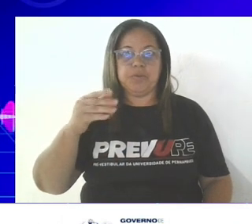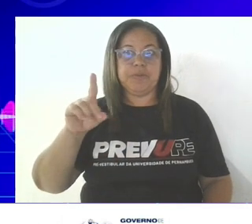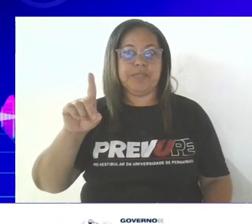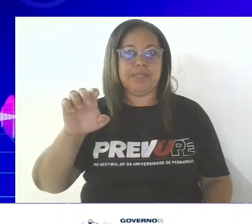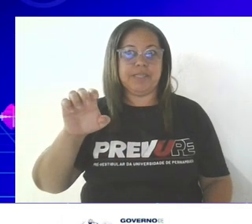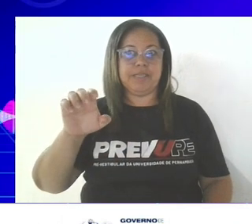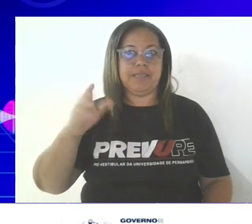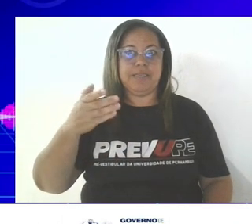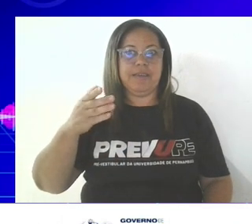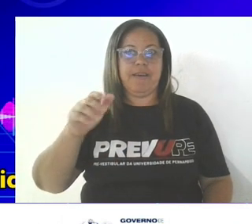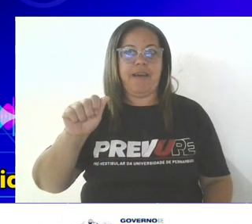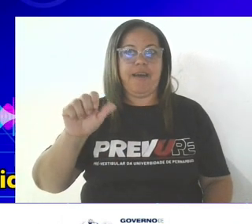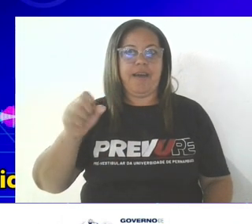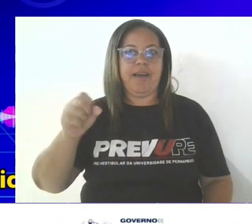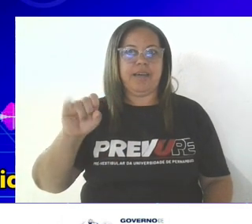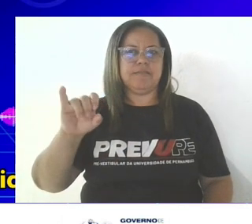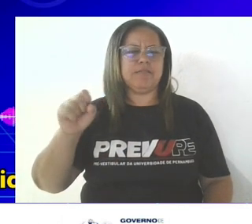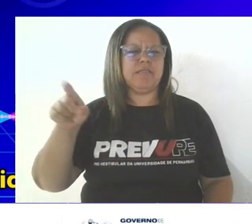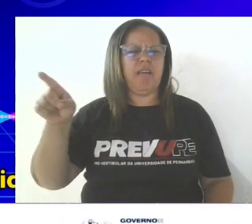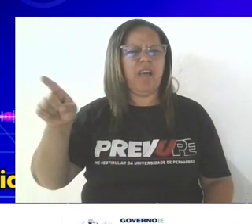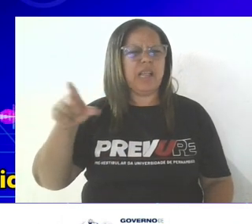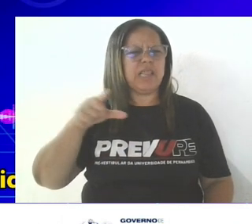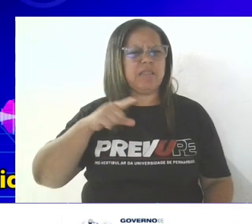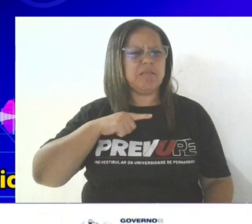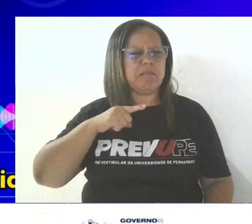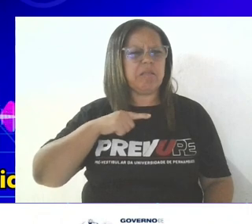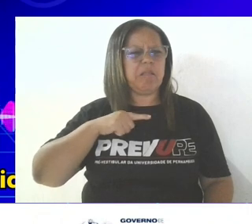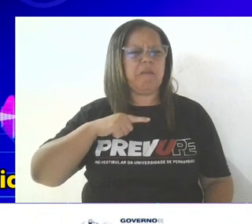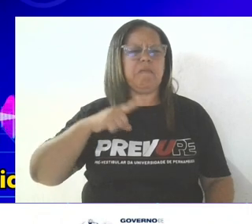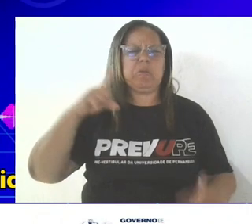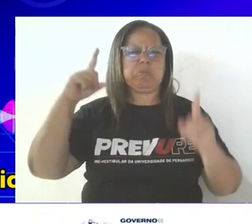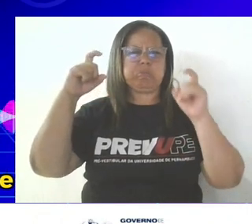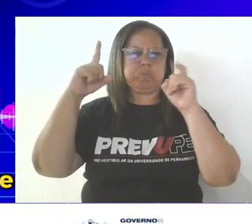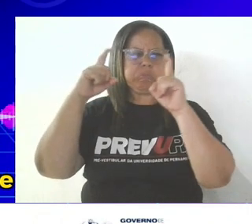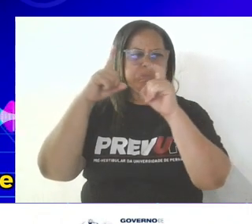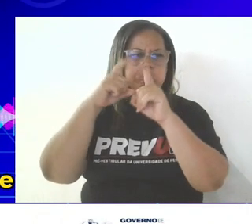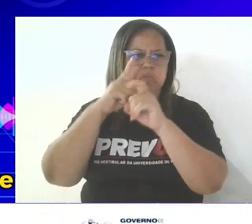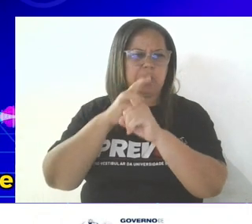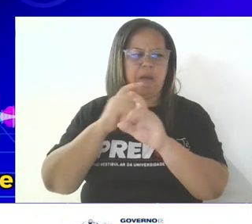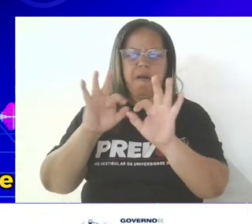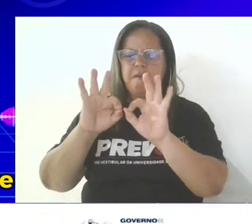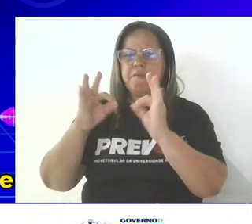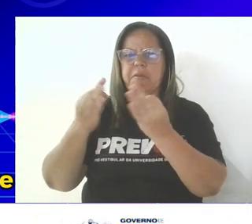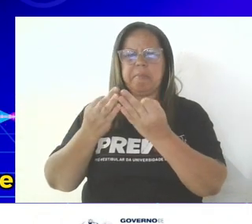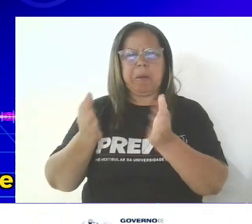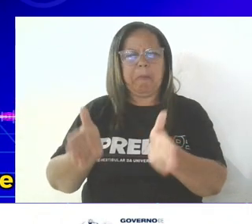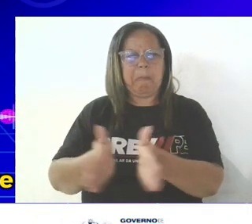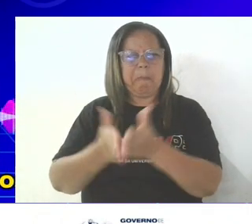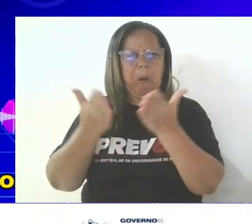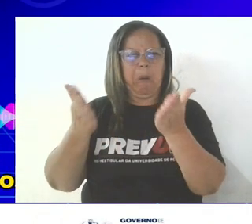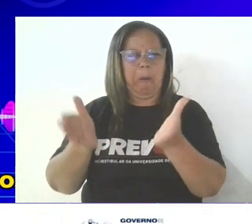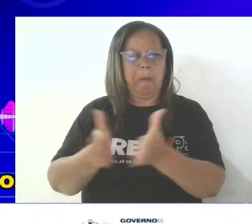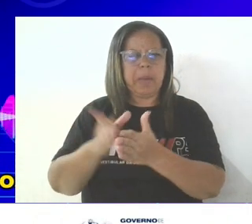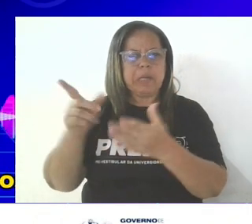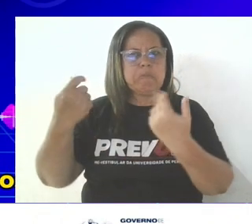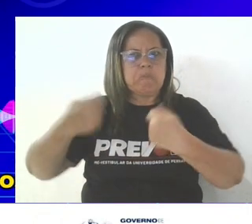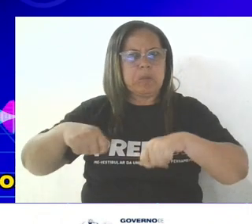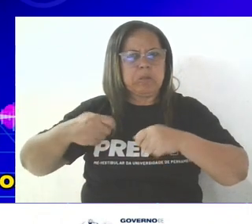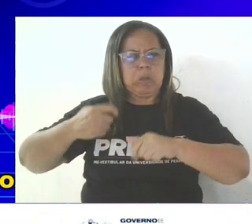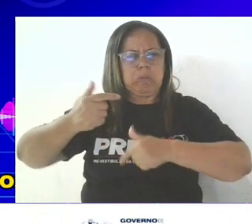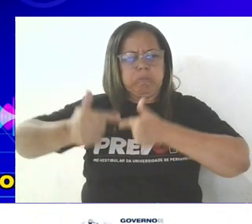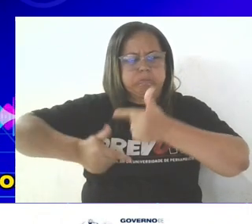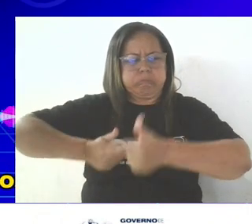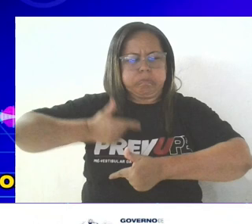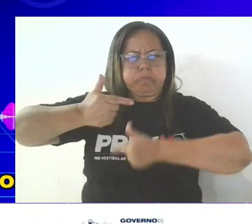outros escritores de época Machado passou por muita dificuldade na vida ele veio de uma família muito pobre e teve que trabalhar muito